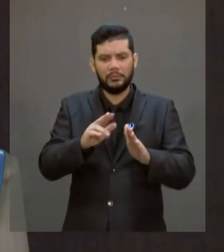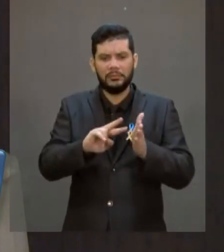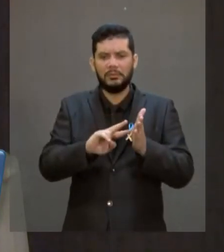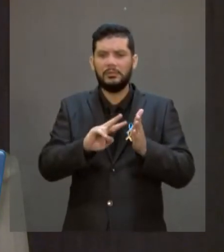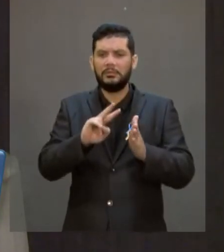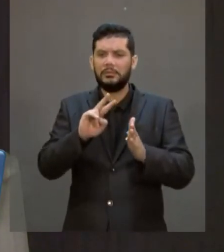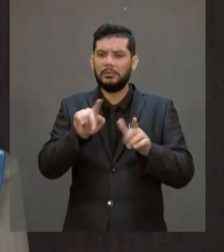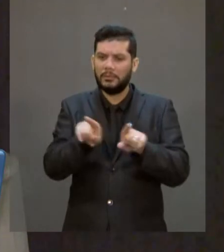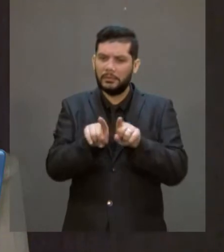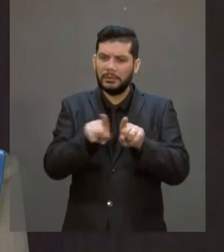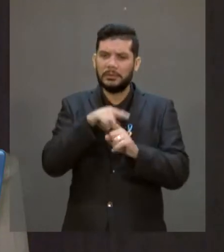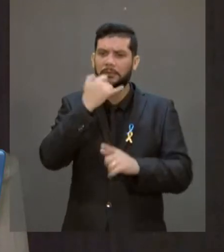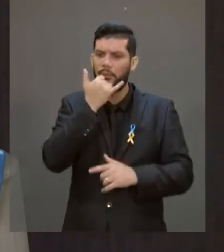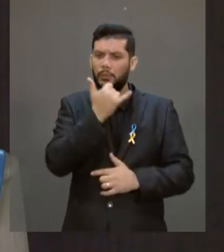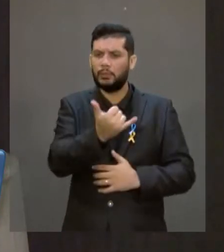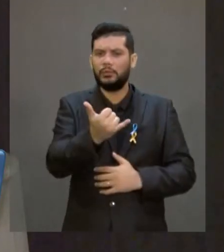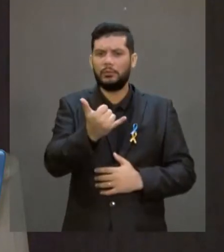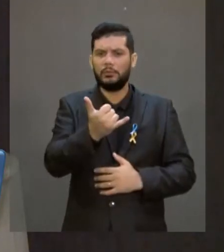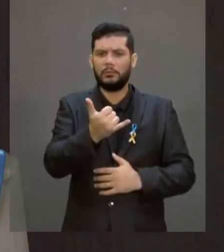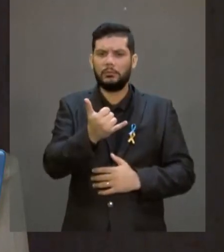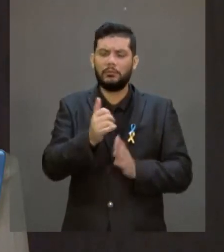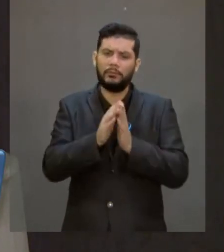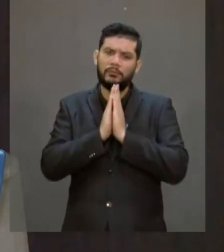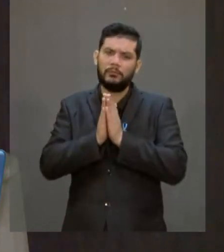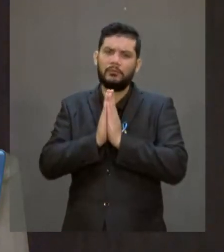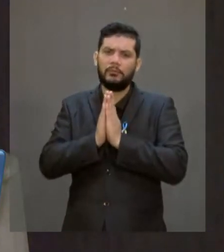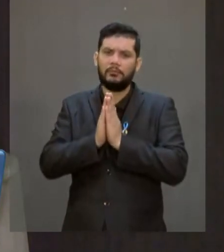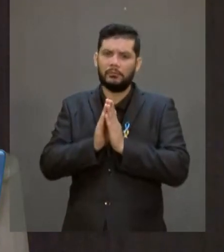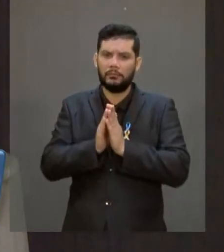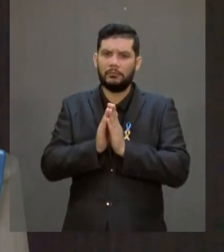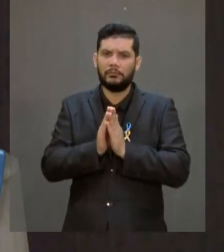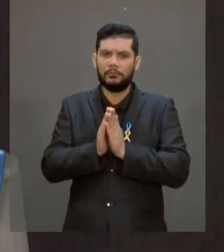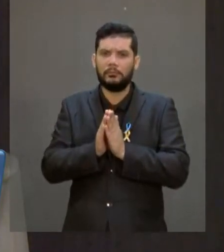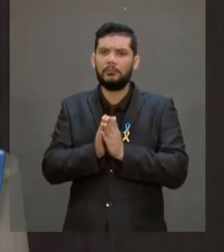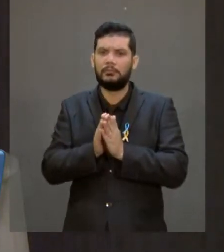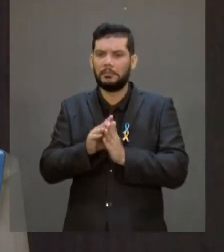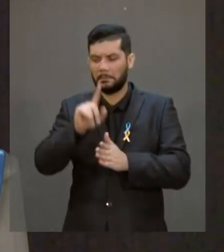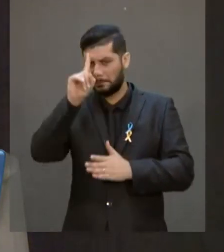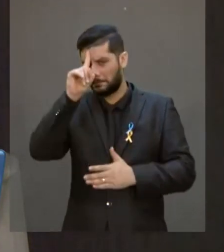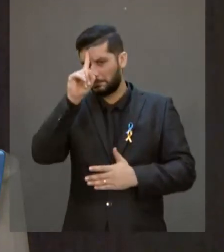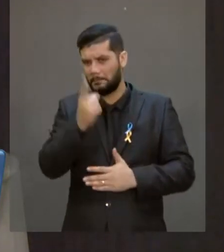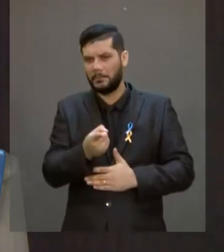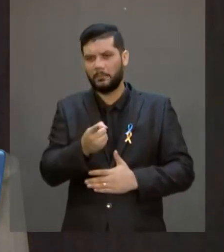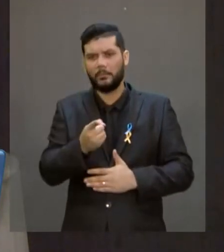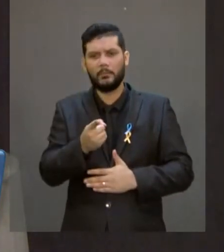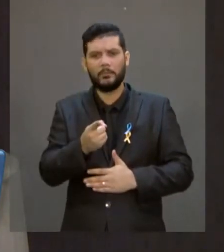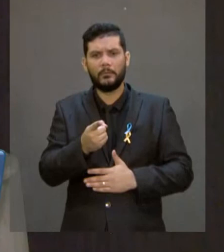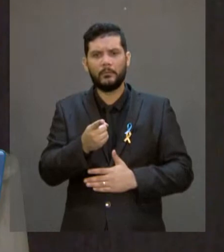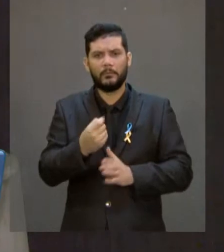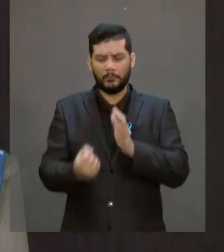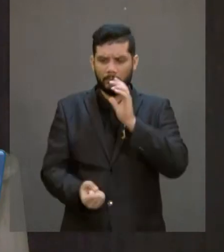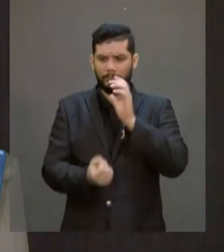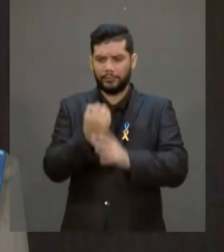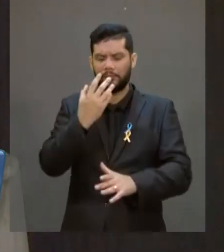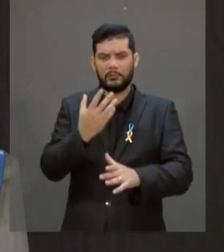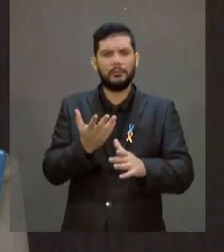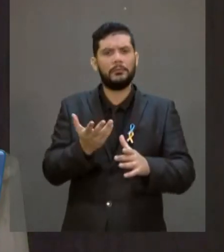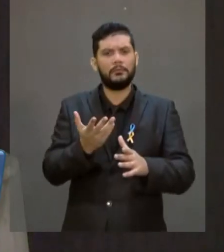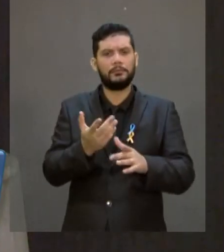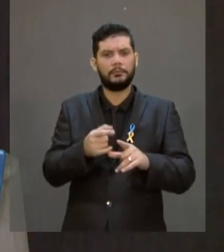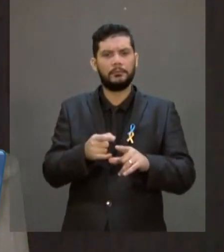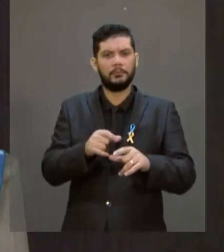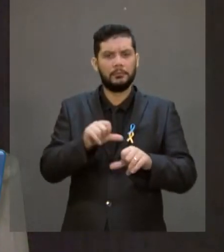sobretudo, não se renda à necropolítica, dê a ordem no sentido de inaugurar, de fato,